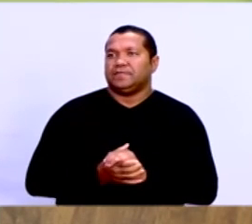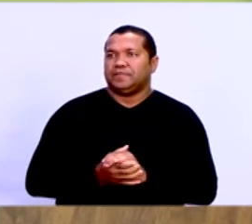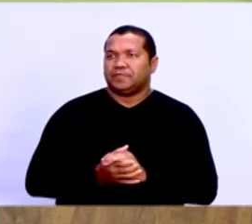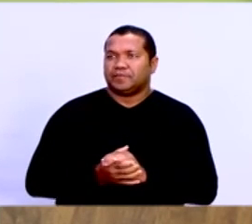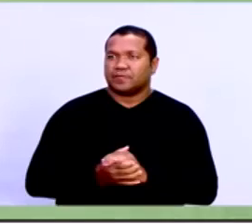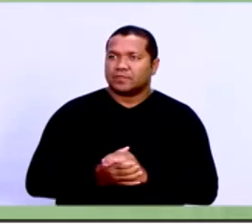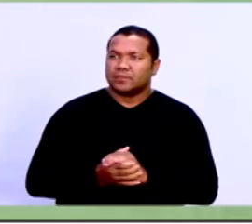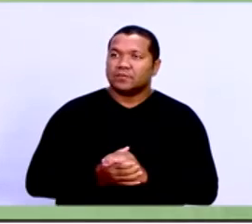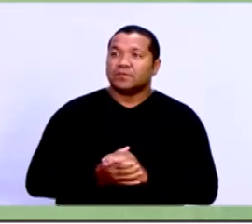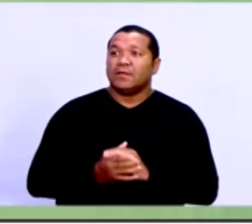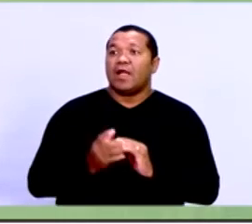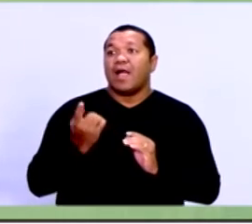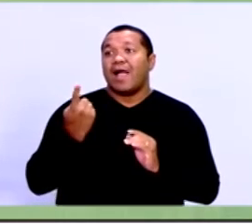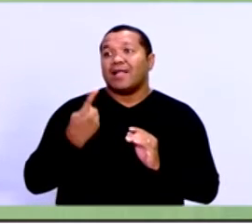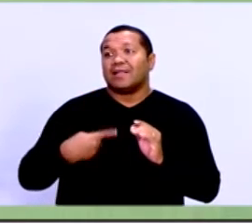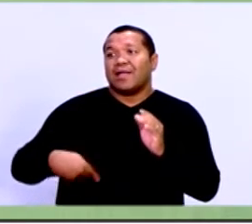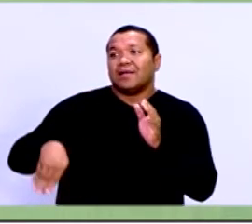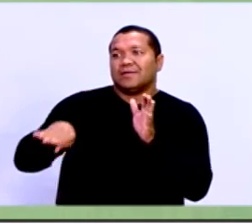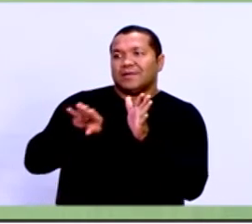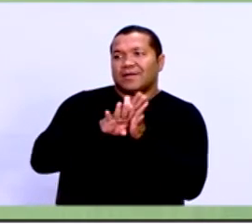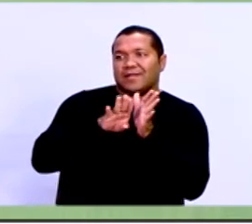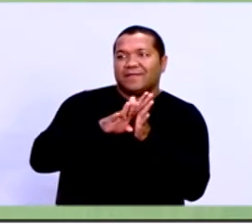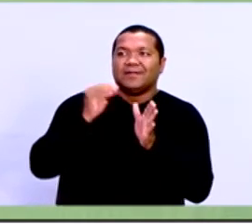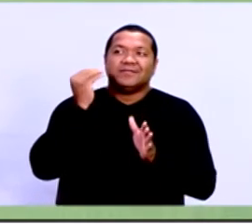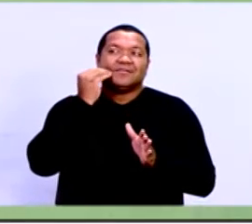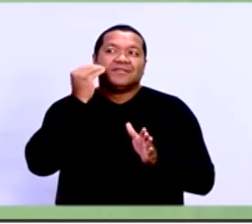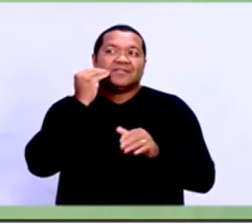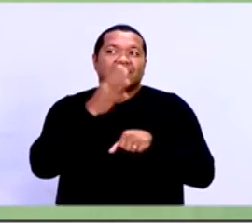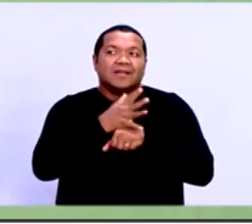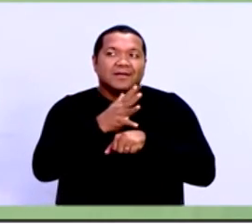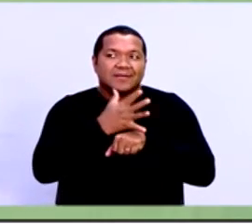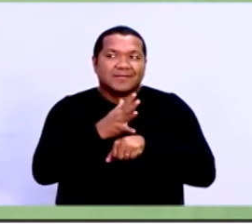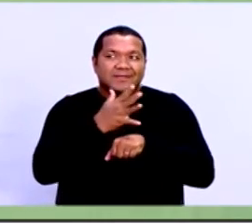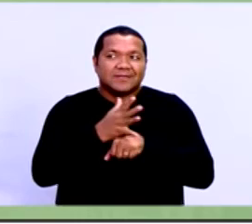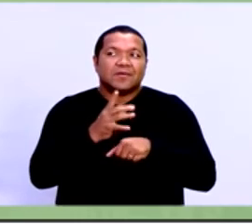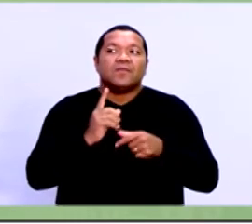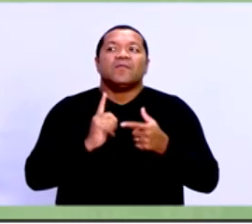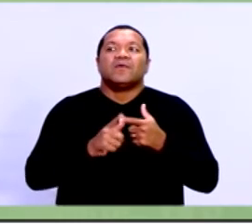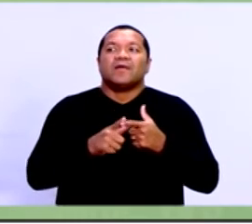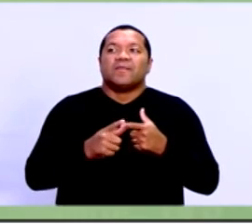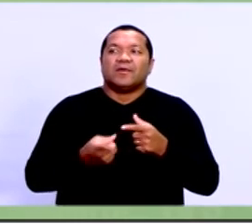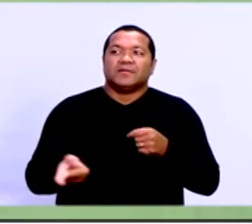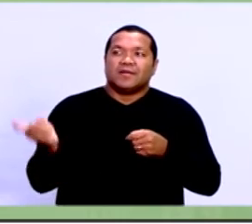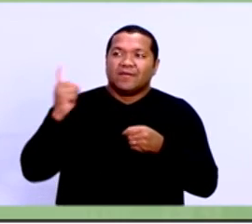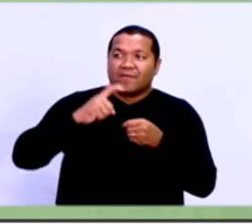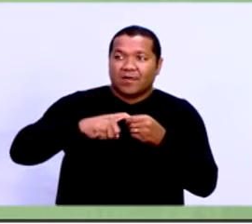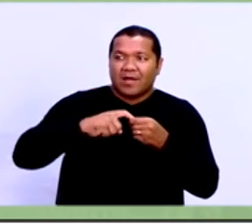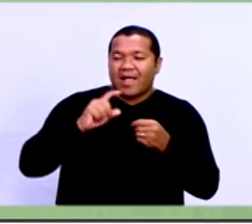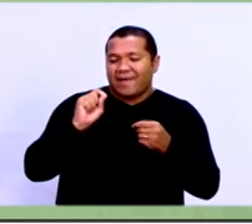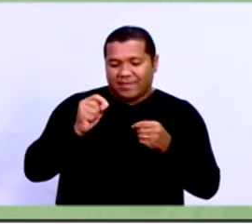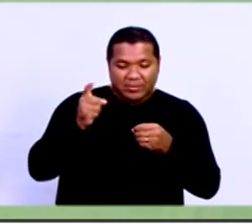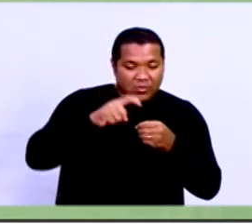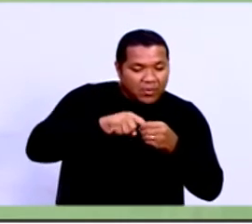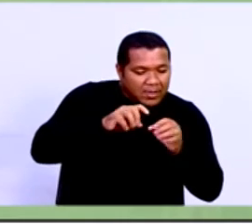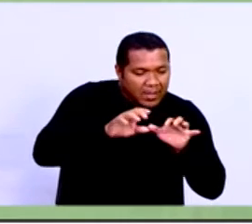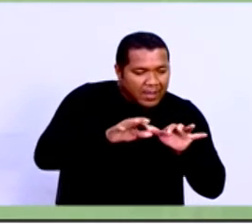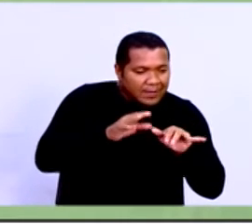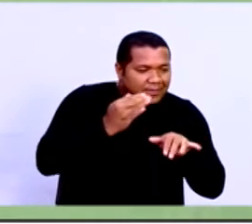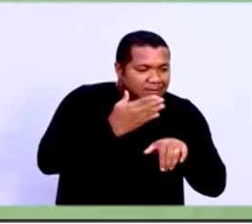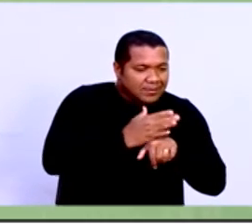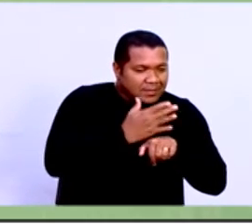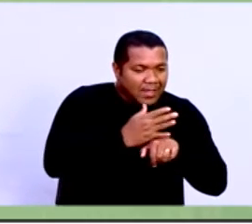pra chegar na fase de testes é o momento em que pode ser que volte lá na análise de requisitos pode ser que